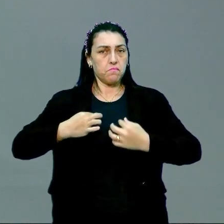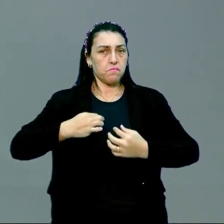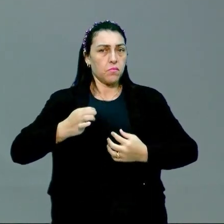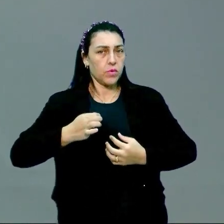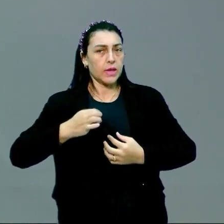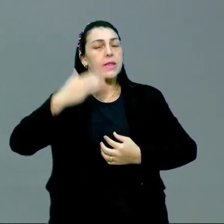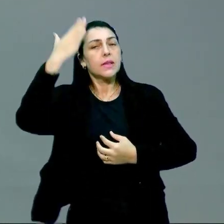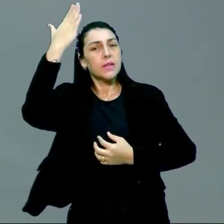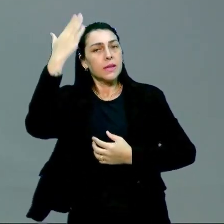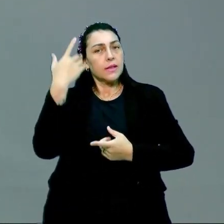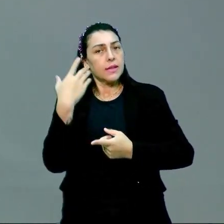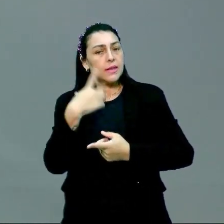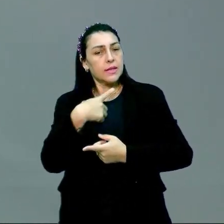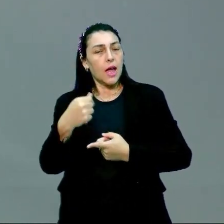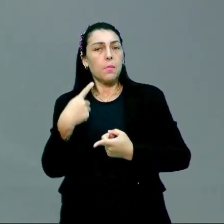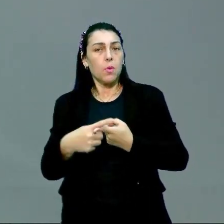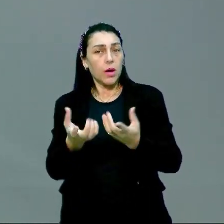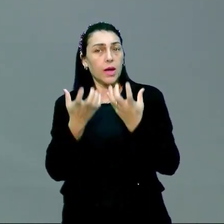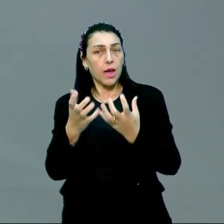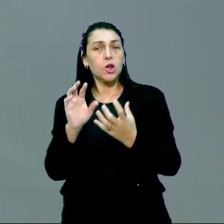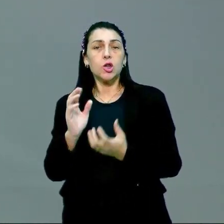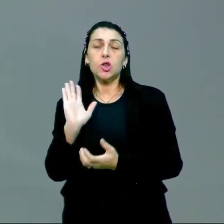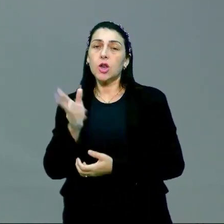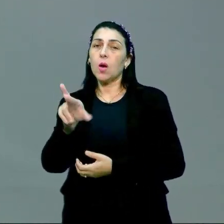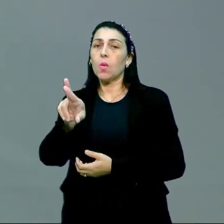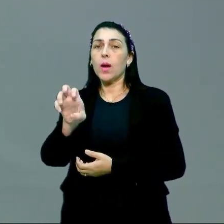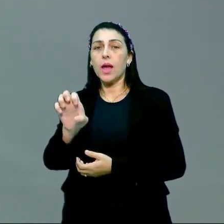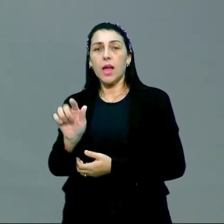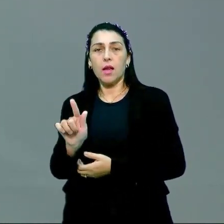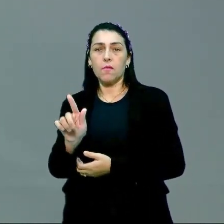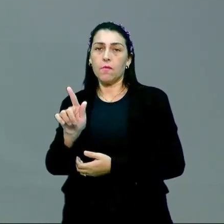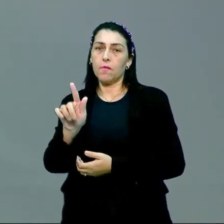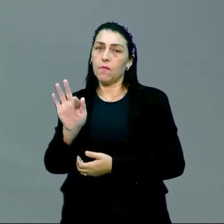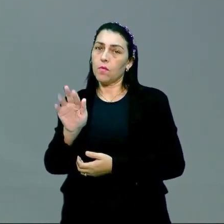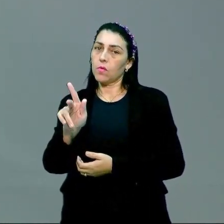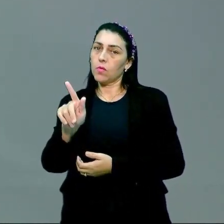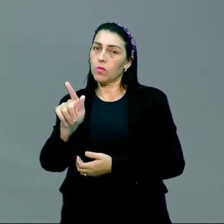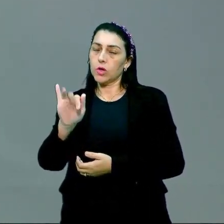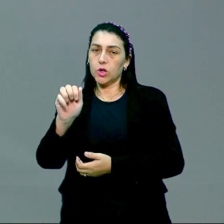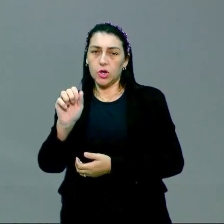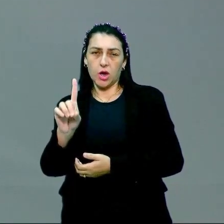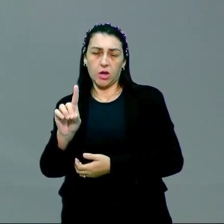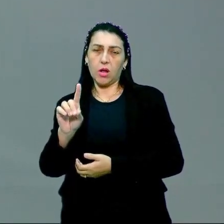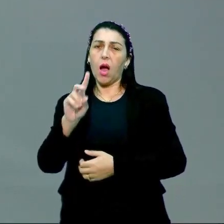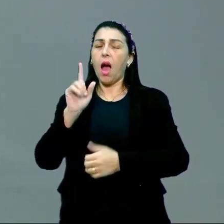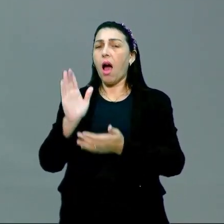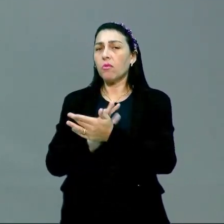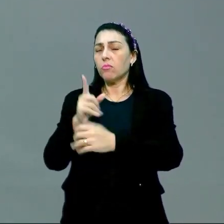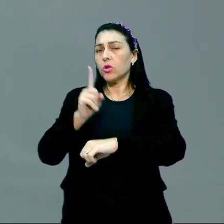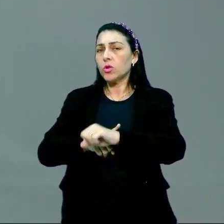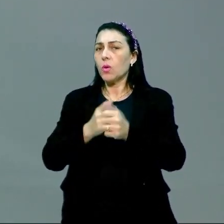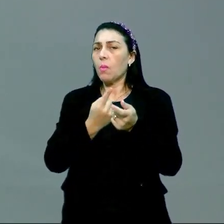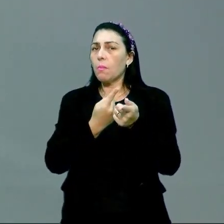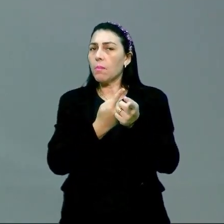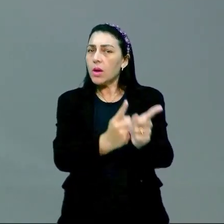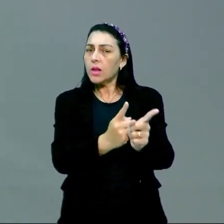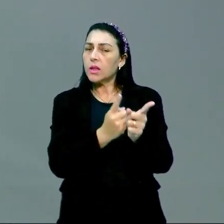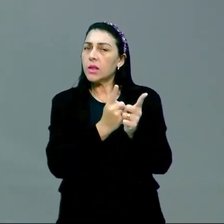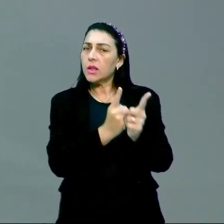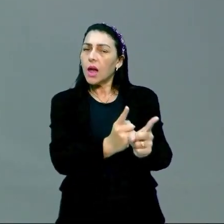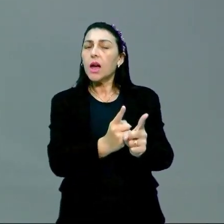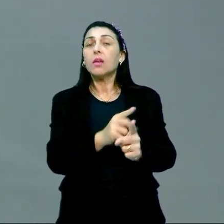por livre e espontânea vontade. Já o refugiado, ele está ali por algum motivo, algum tipo de perseguição, seja